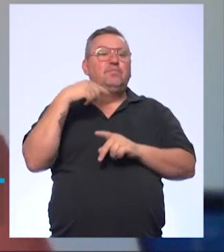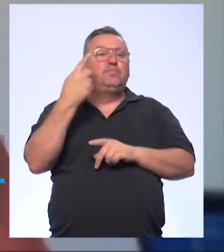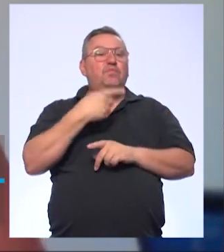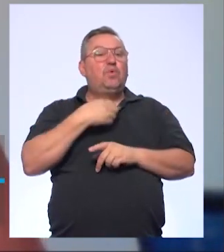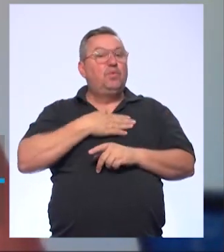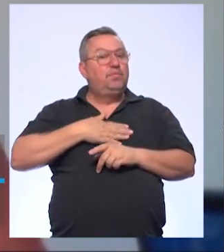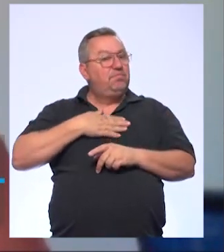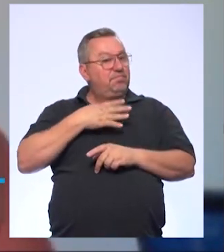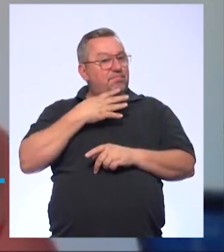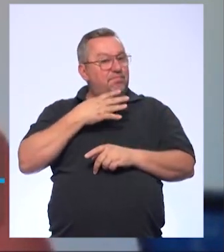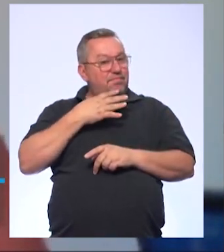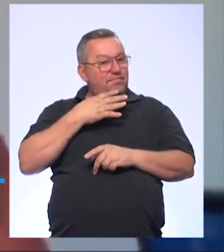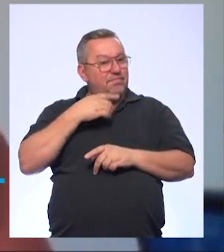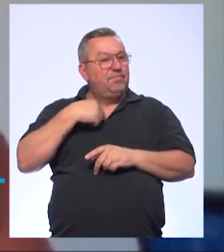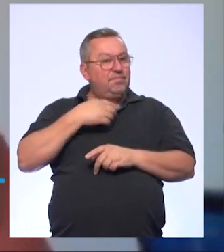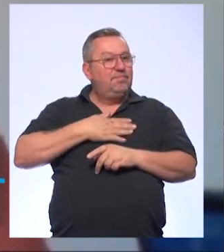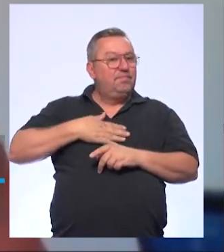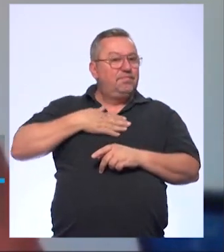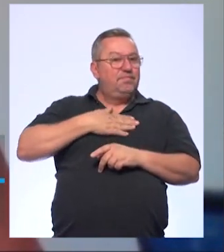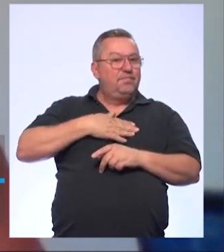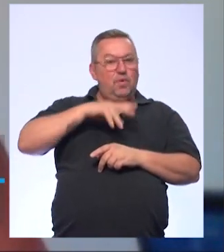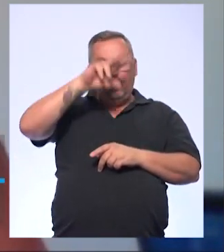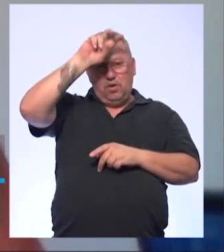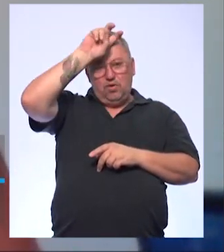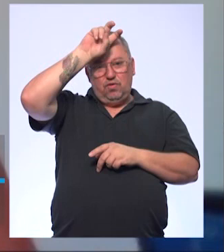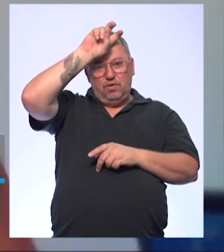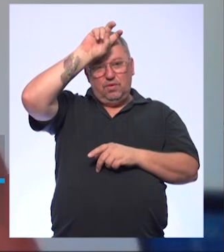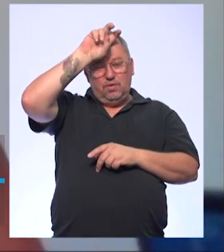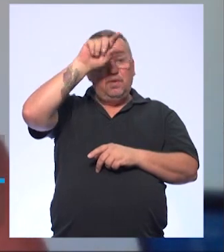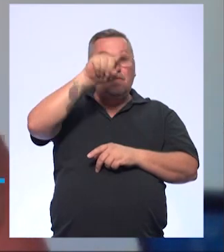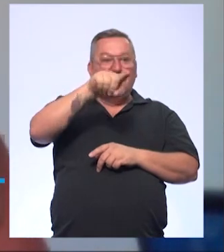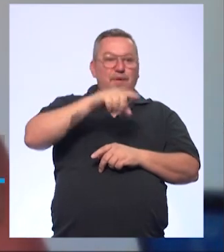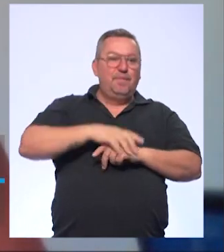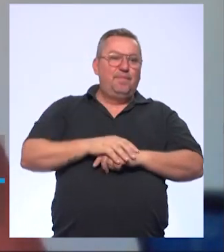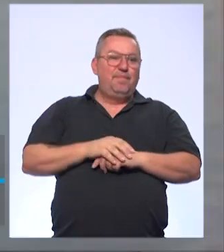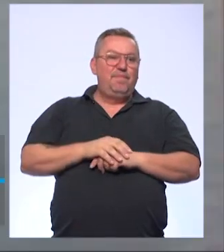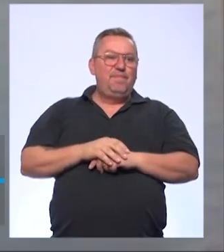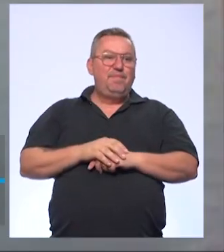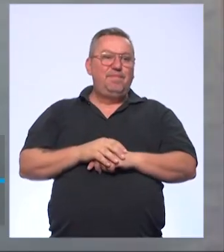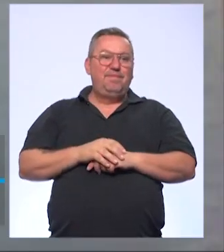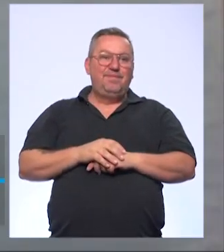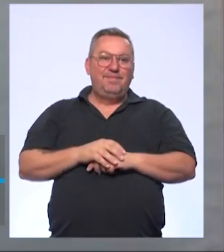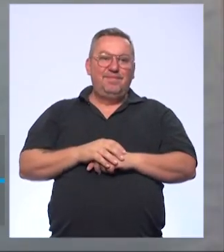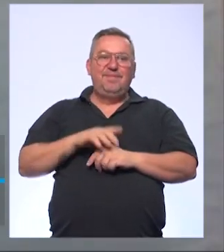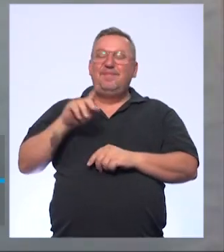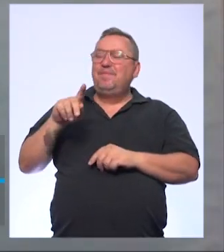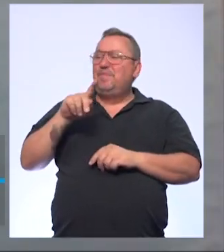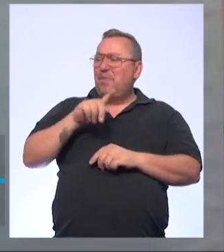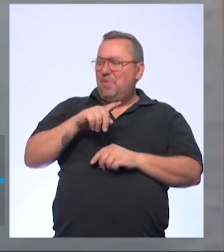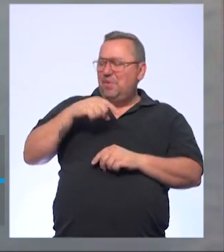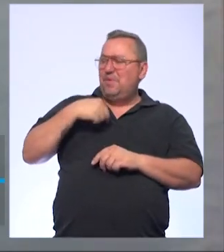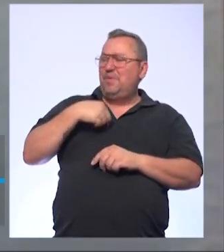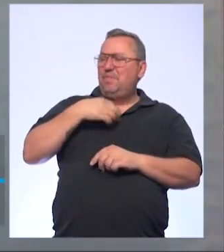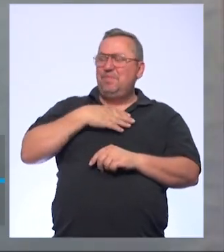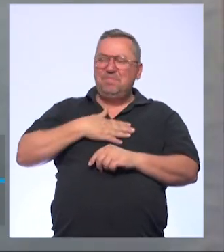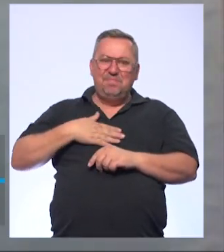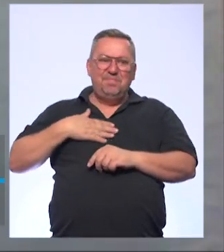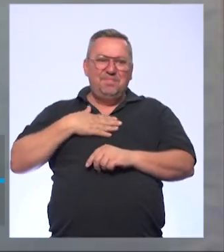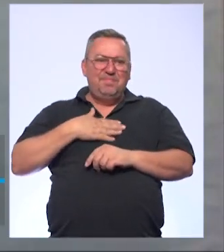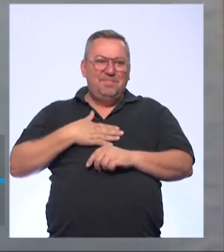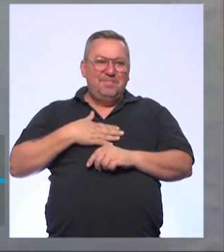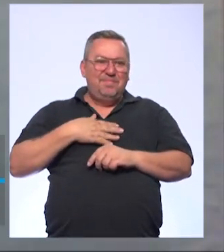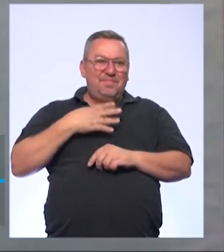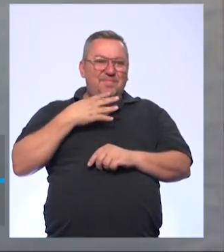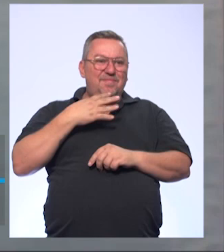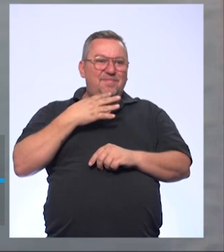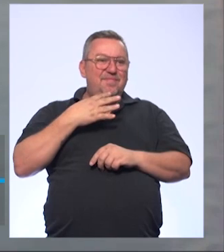gostaríamos de conhecer. Eu gostaria de conhecer o Egito. E você, Janaína? Olha, professora Luíse, eu acho que eu queria